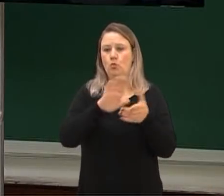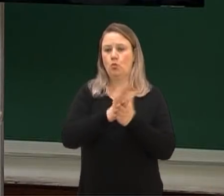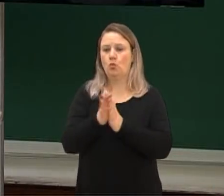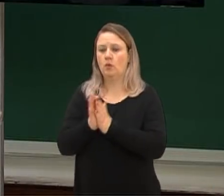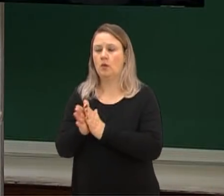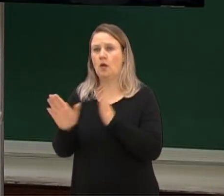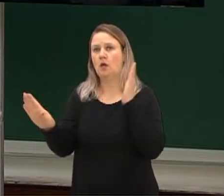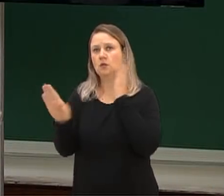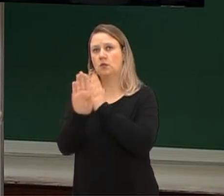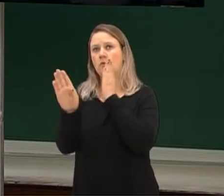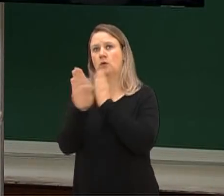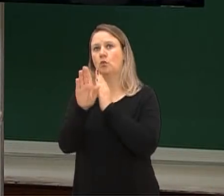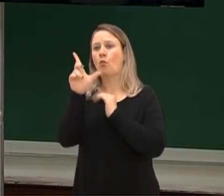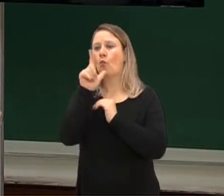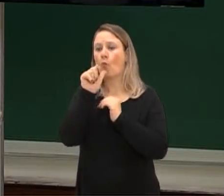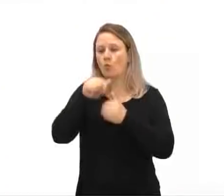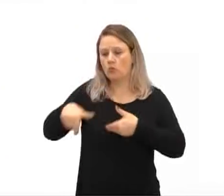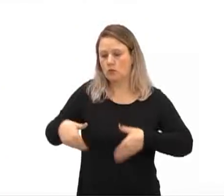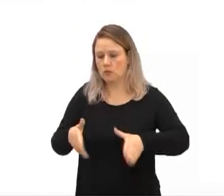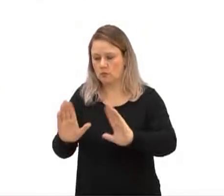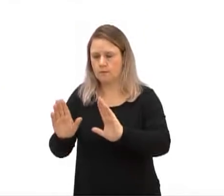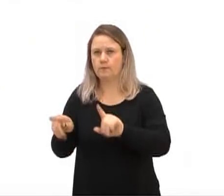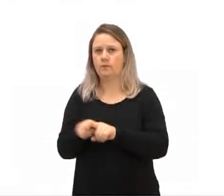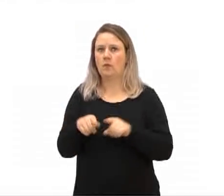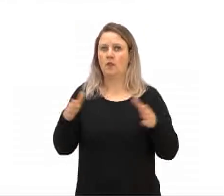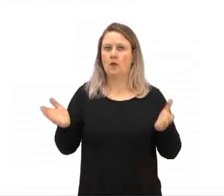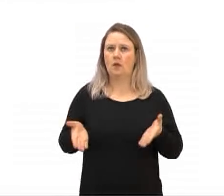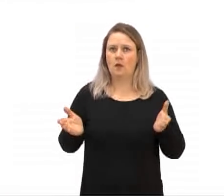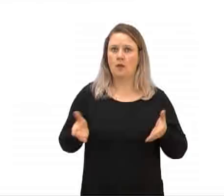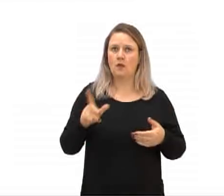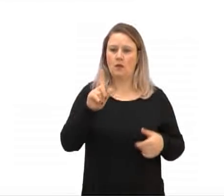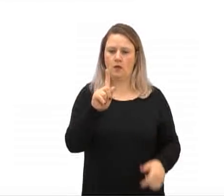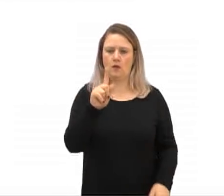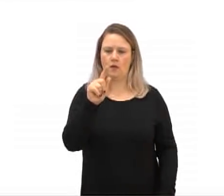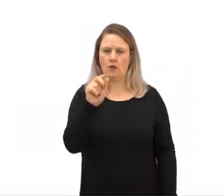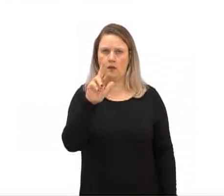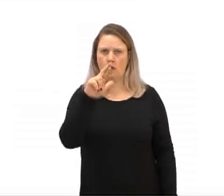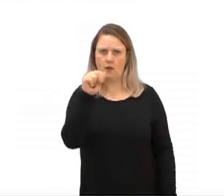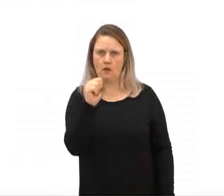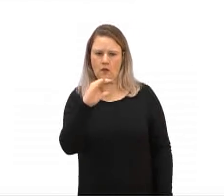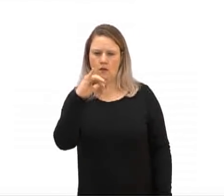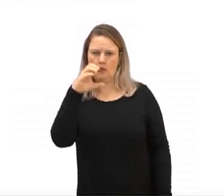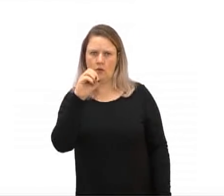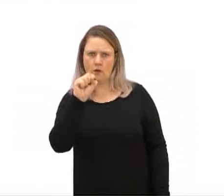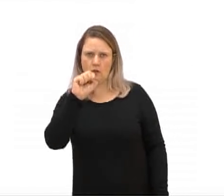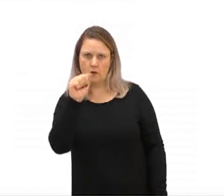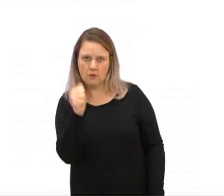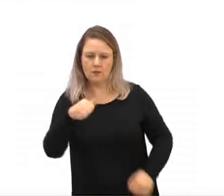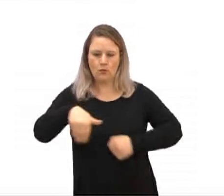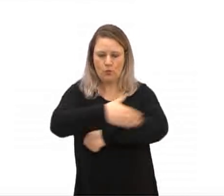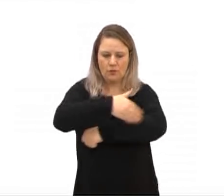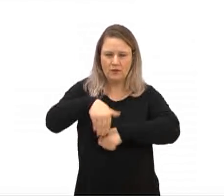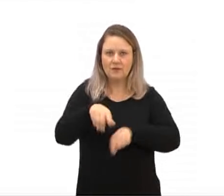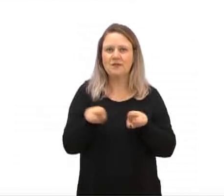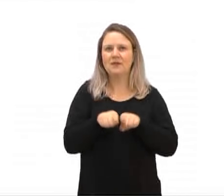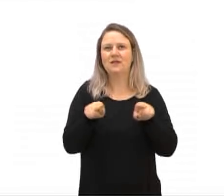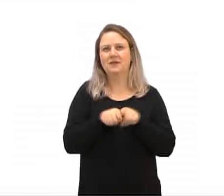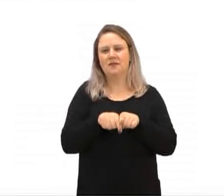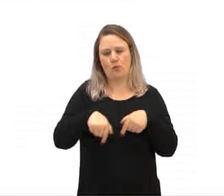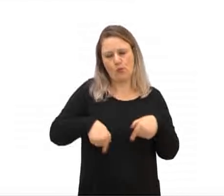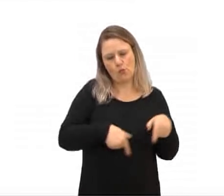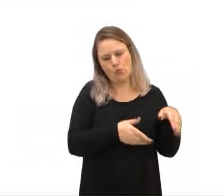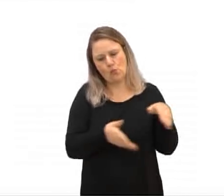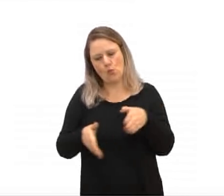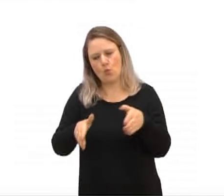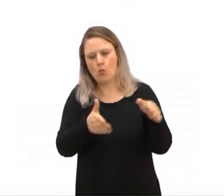aqui a gente tem então uma imagem da Estrada da Graciosa, né? Quem nunca foi foi para a praia pela Estrada da Graciosa, né? Então